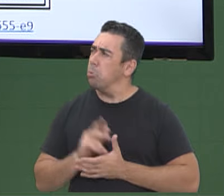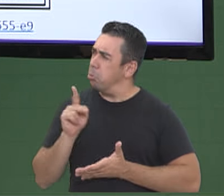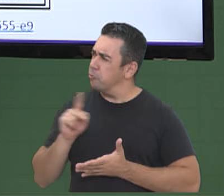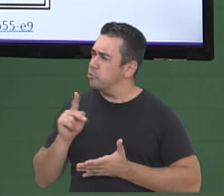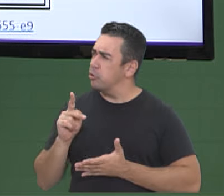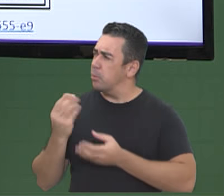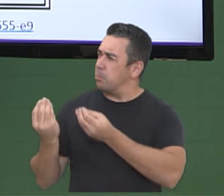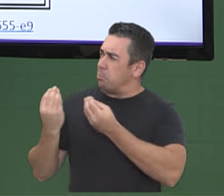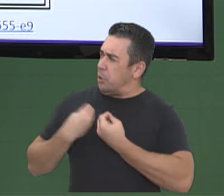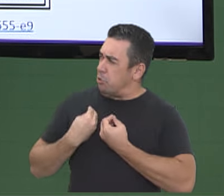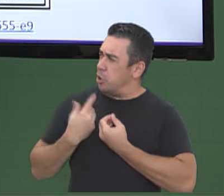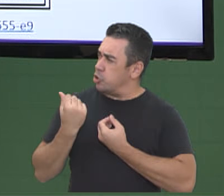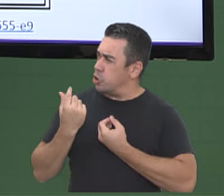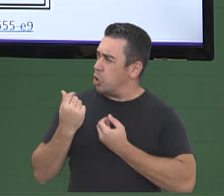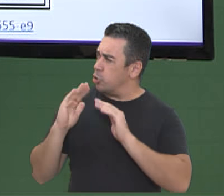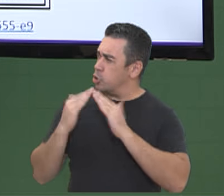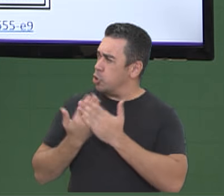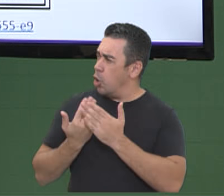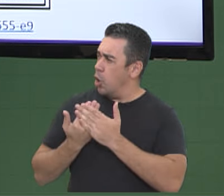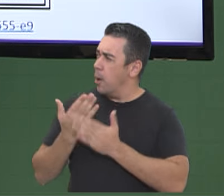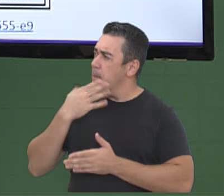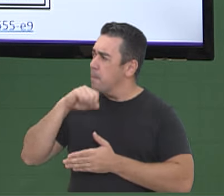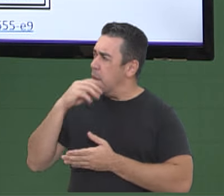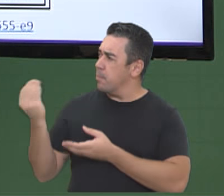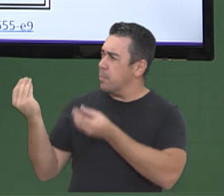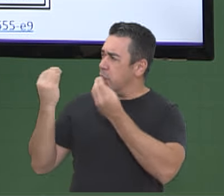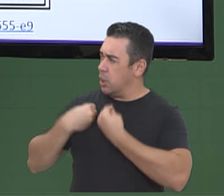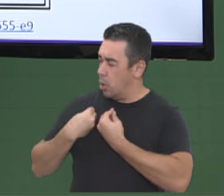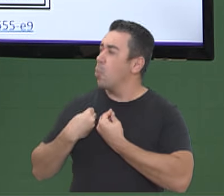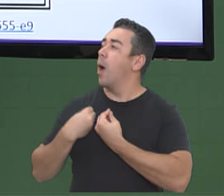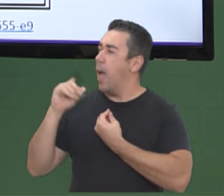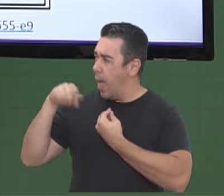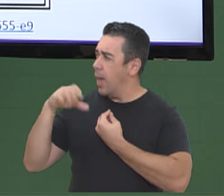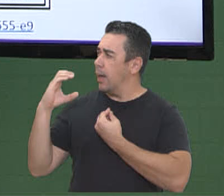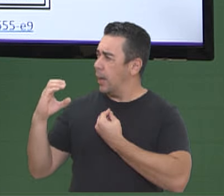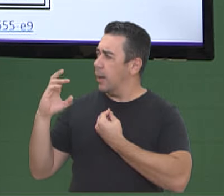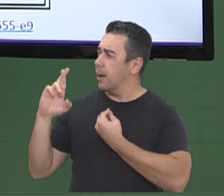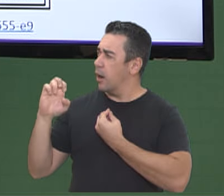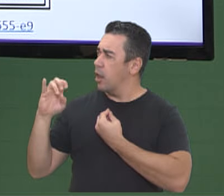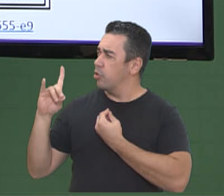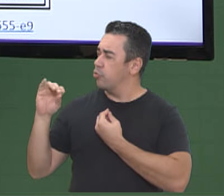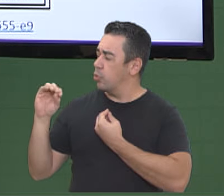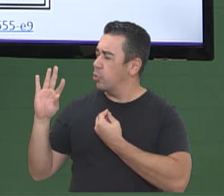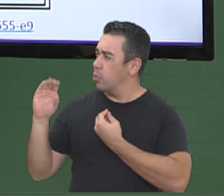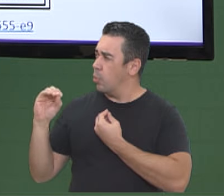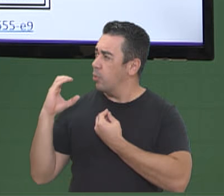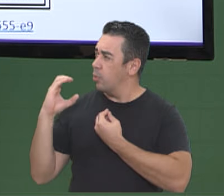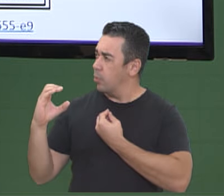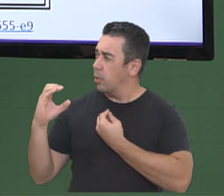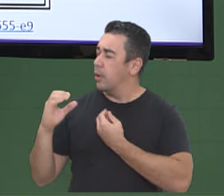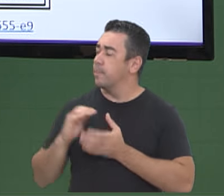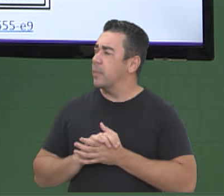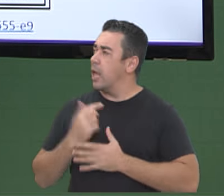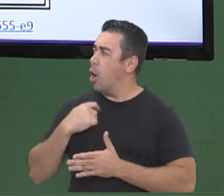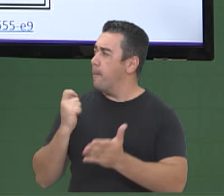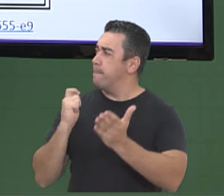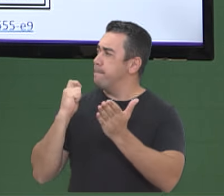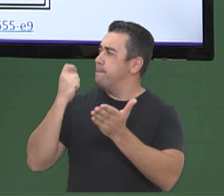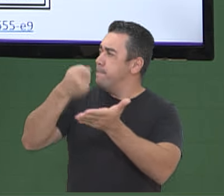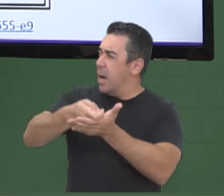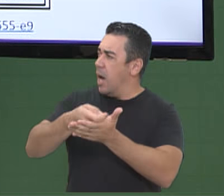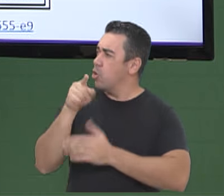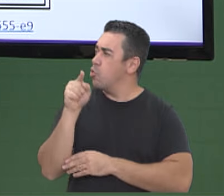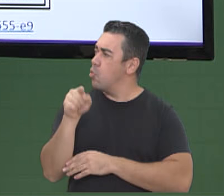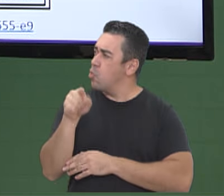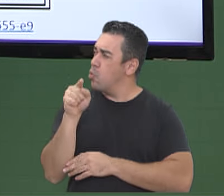o lanche lá na escola, eu estou tendo um crédito dos meus pais? Isso aí. Quando eu vou pagar a minha conta lá na cantina, eu estou fazendo